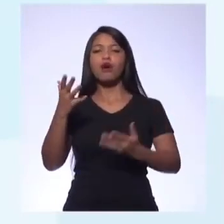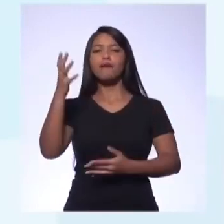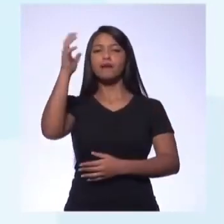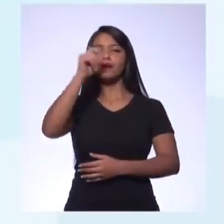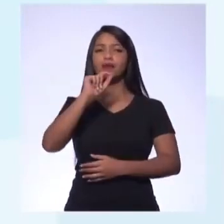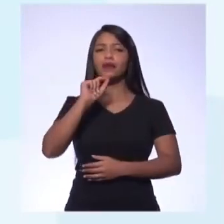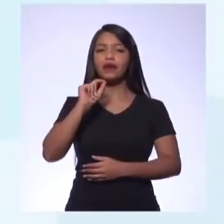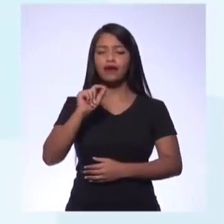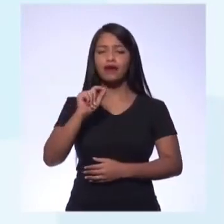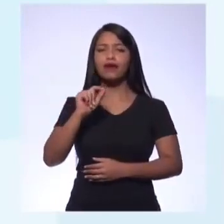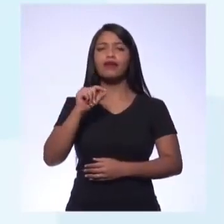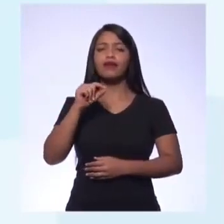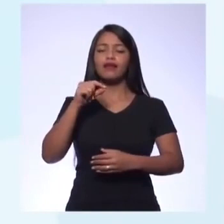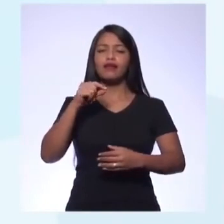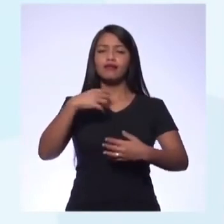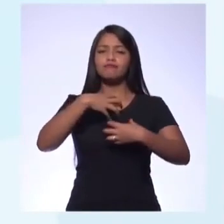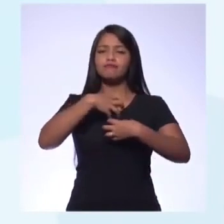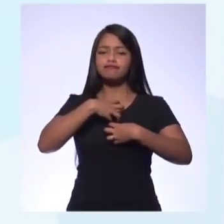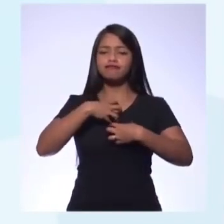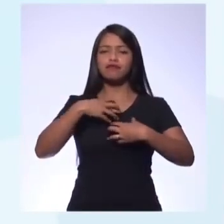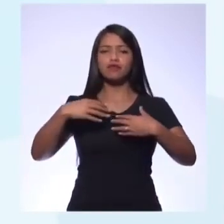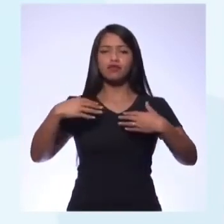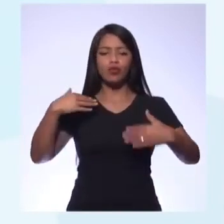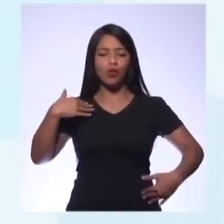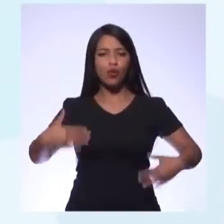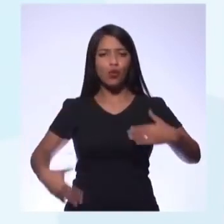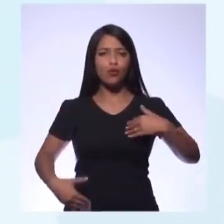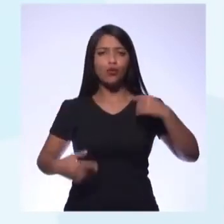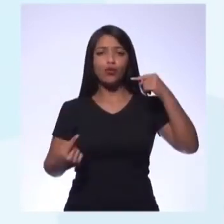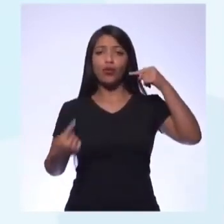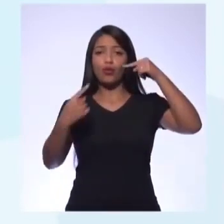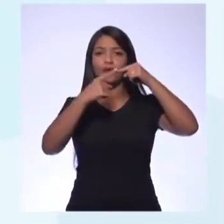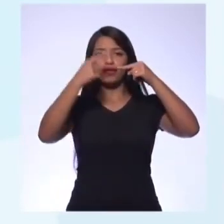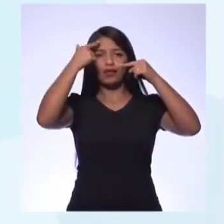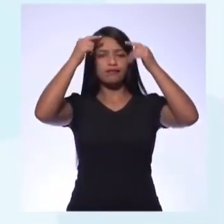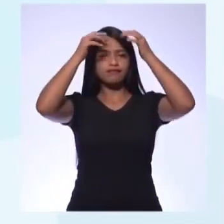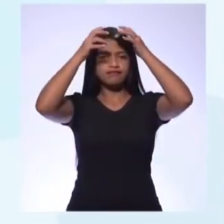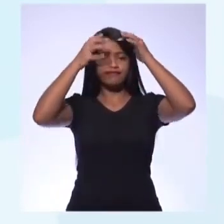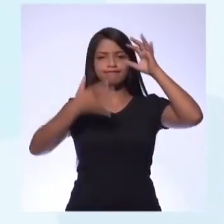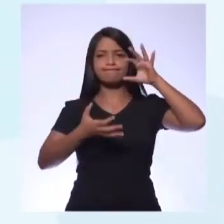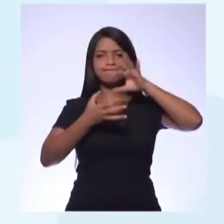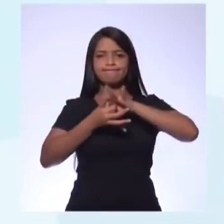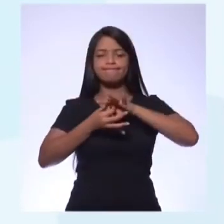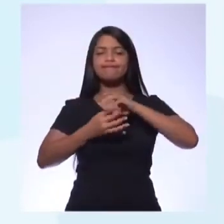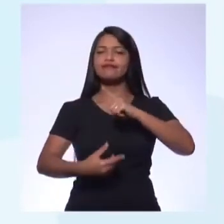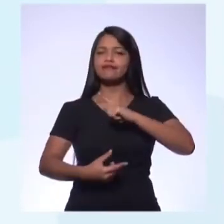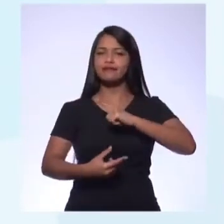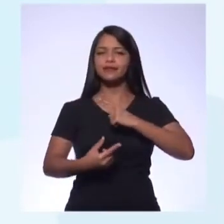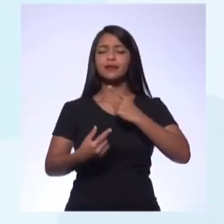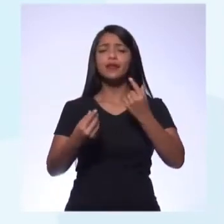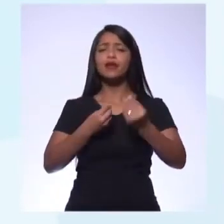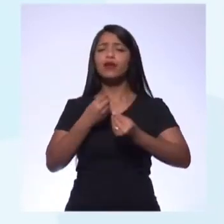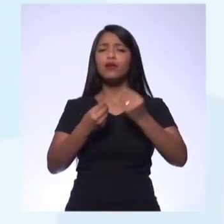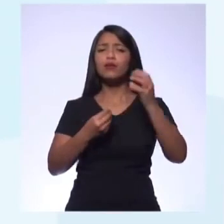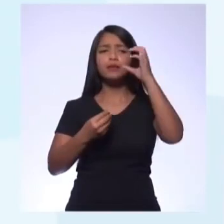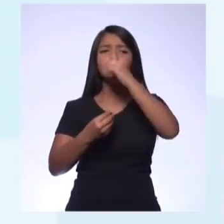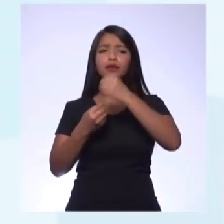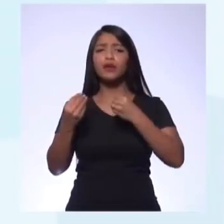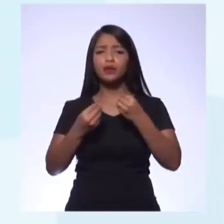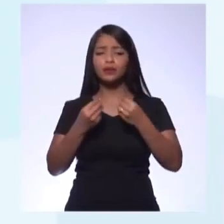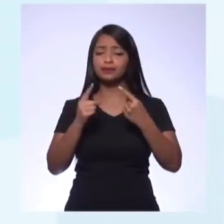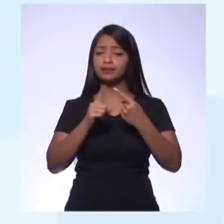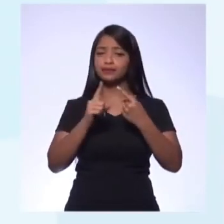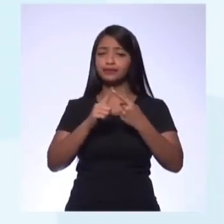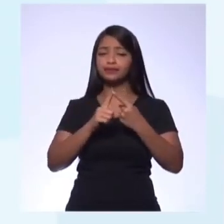e principalmente com interpretações cerebrais. Como é que a gente vai fazer isso, então? A gente vai fazer isso formulando hipóteses, conhecendo